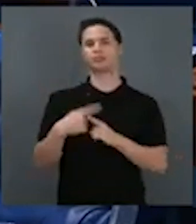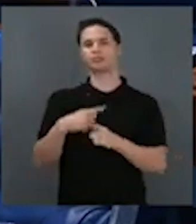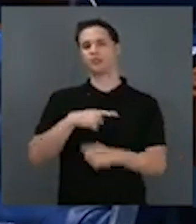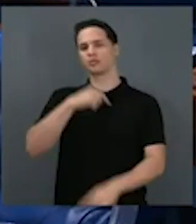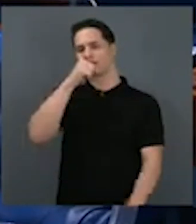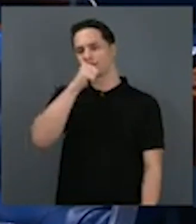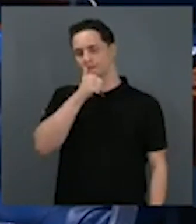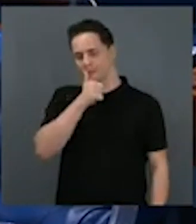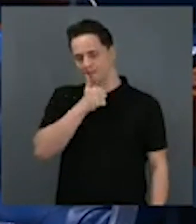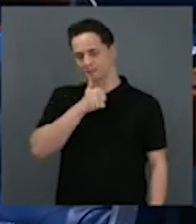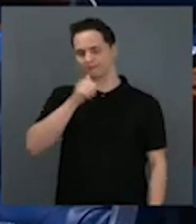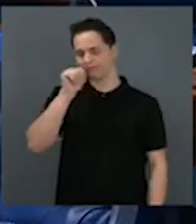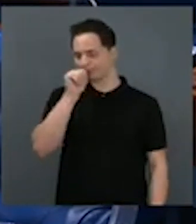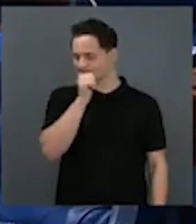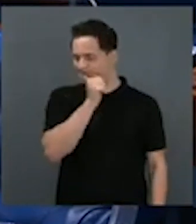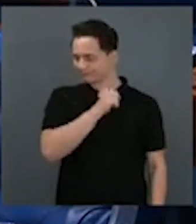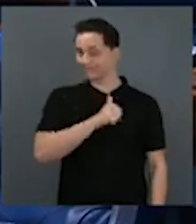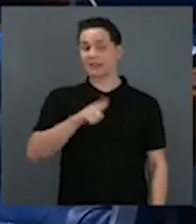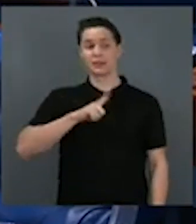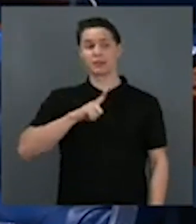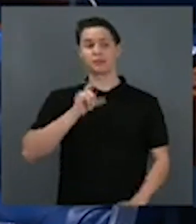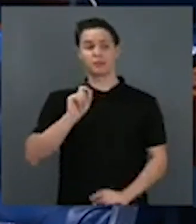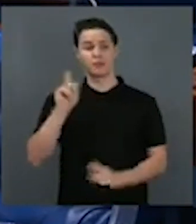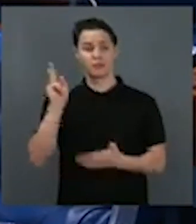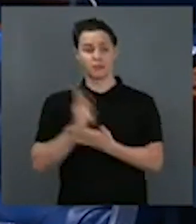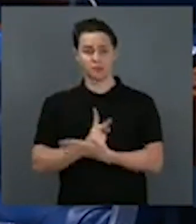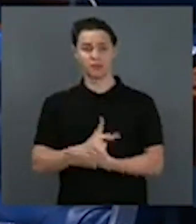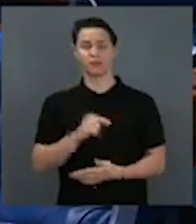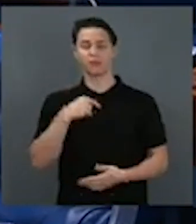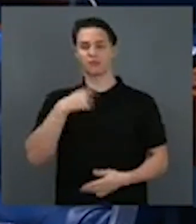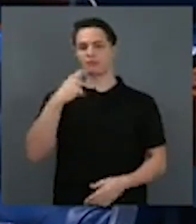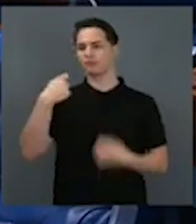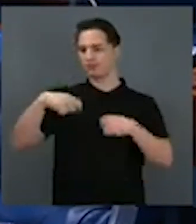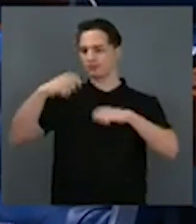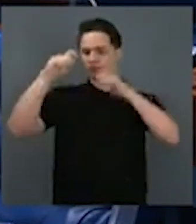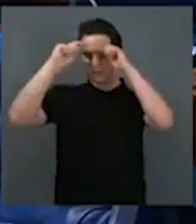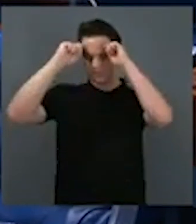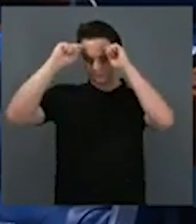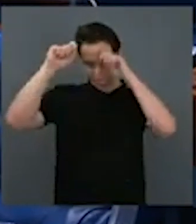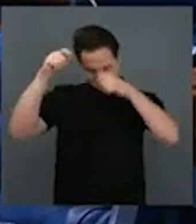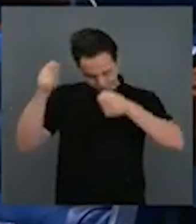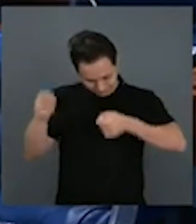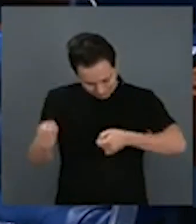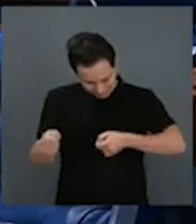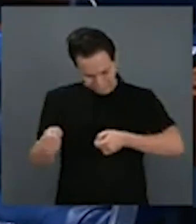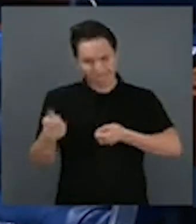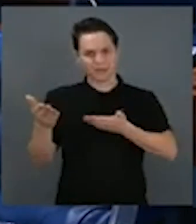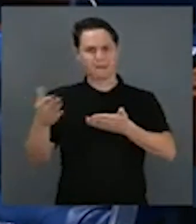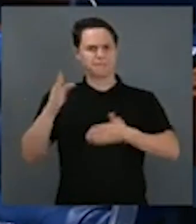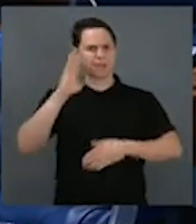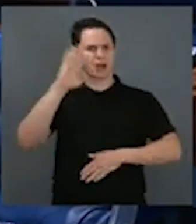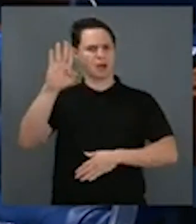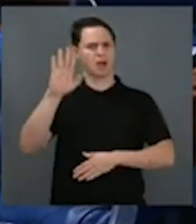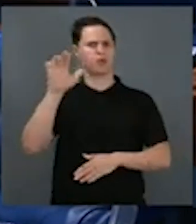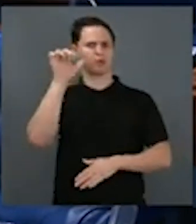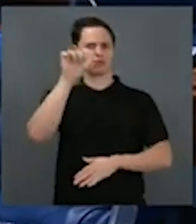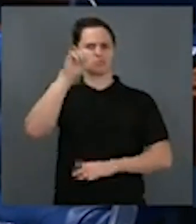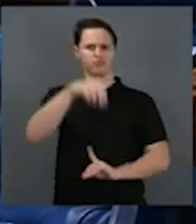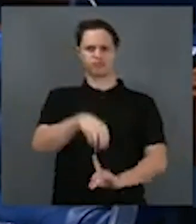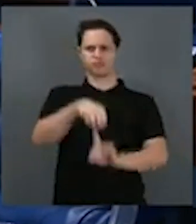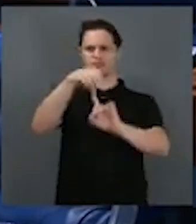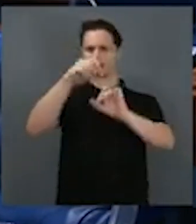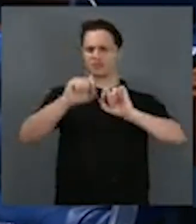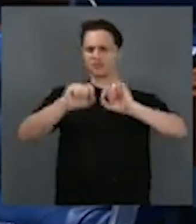muito sacrifício. Realmente tem que, vamos dizer na linguagem, tirar o chapéu para essas meninas, inclusive as mulheres, né, teve um papel fundamental